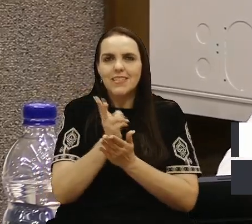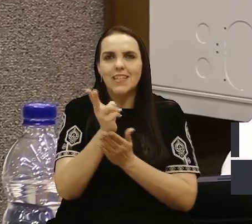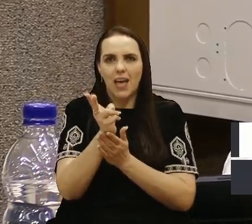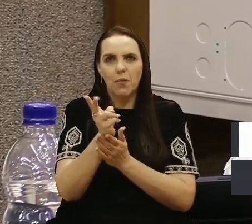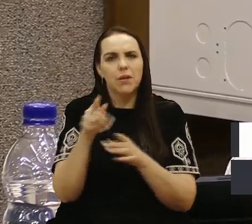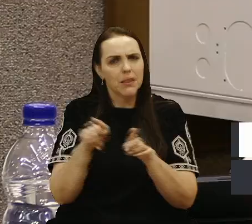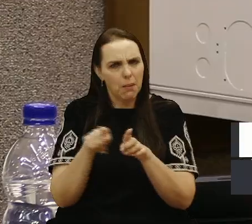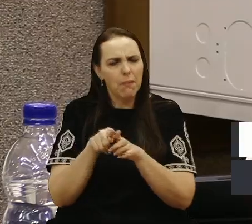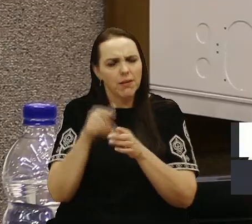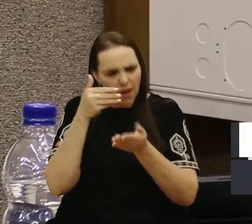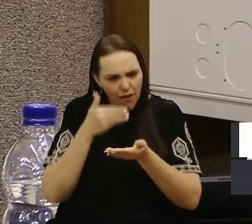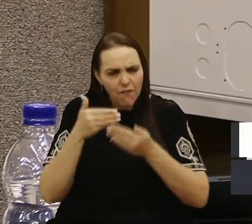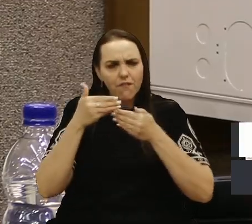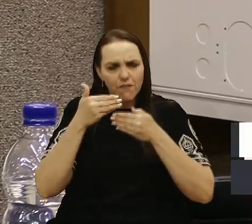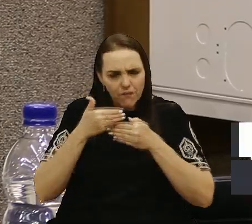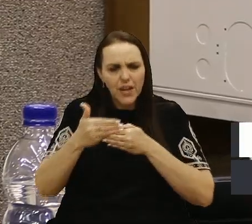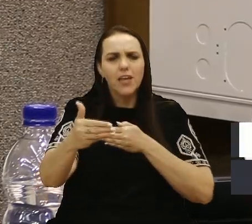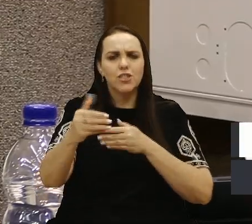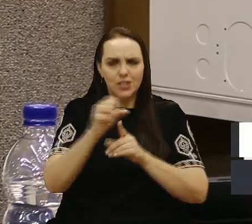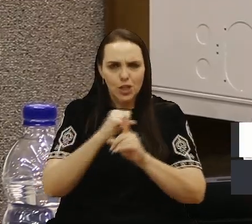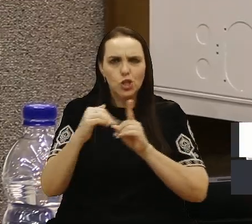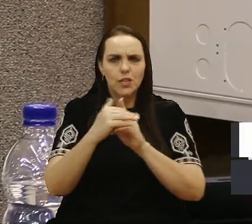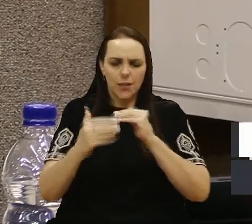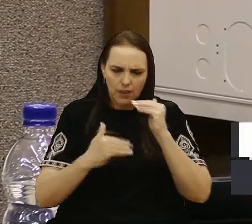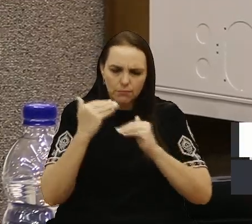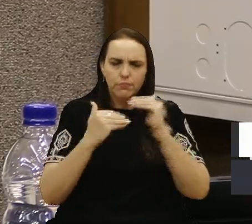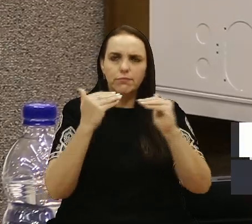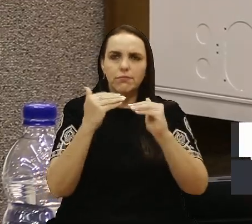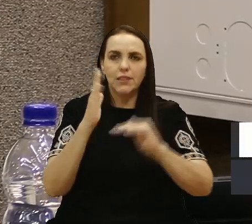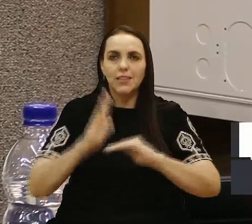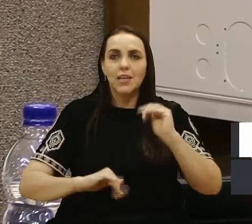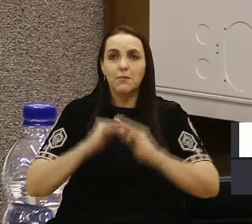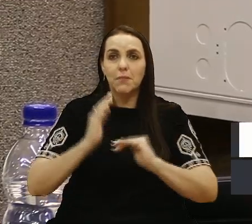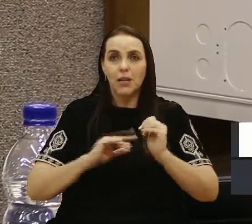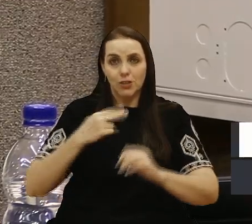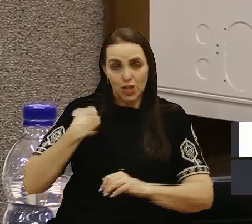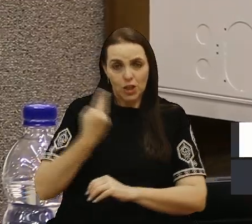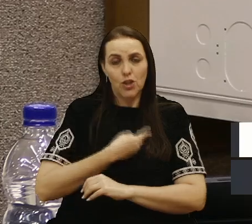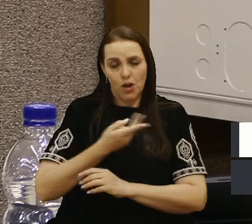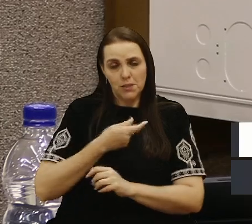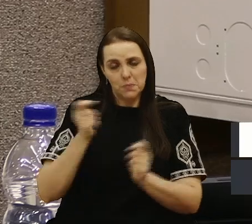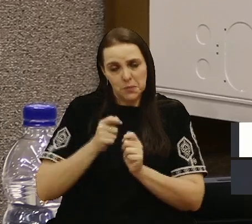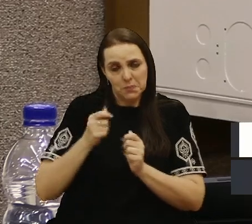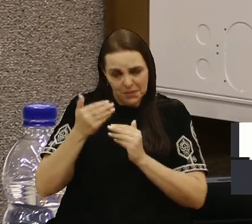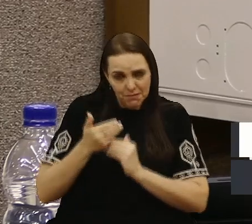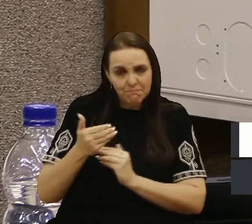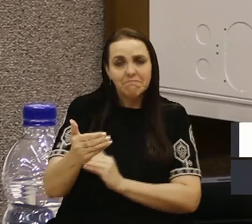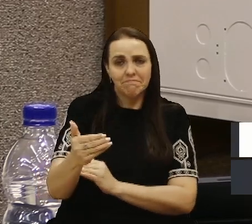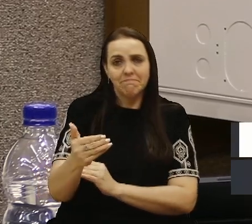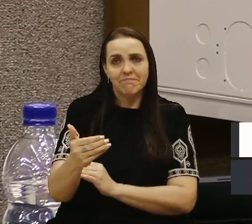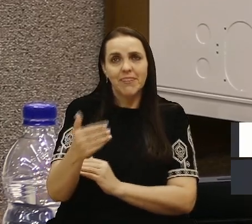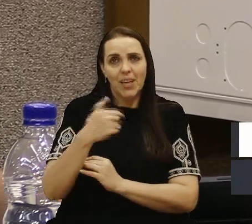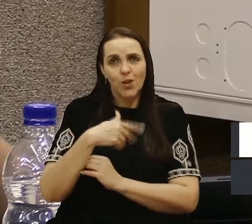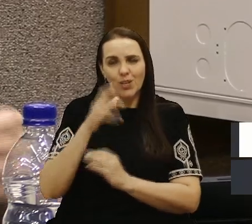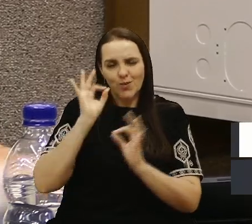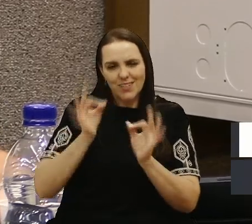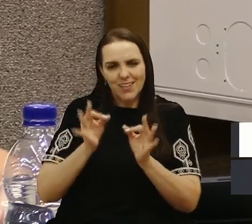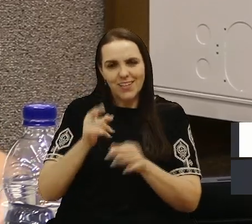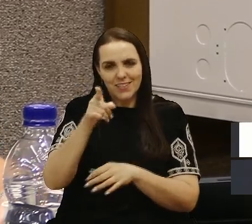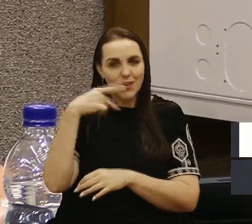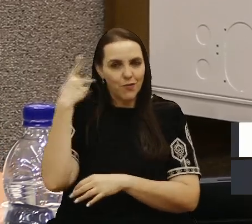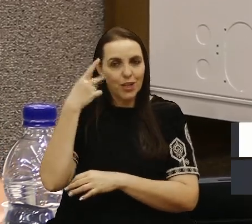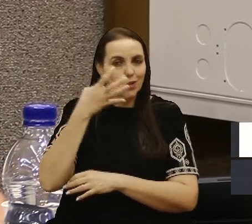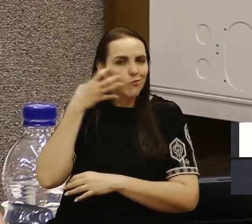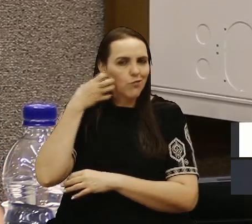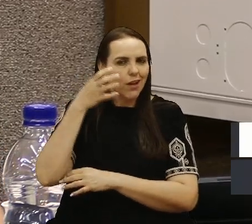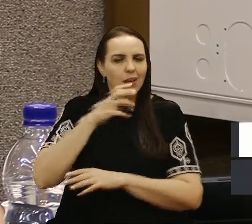dessa sociedade. E nessas práticas nós nos colocamos como vanguarda. Tenho certeza, vereador Jack, que o senhor é um dos grandes aliados